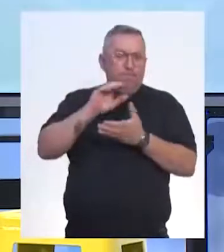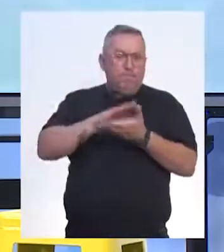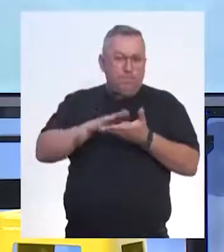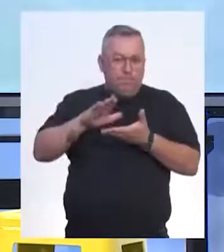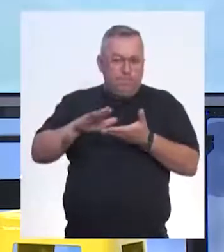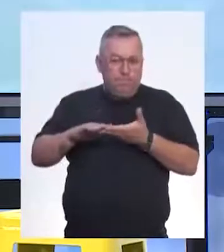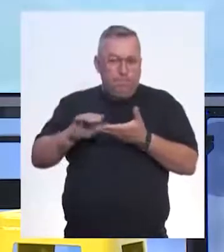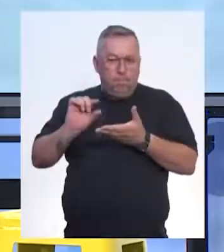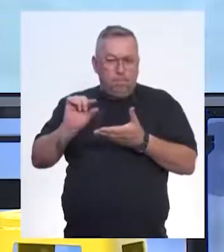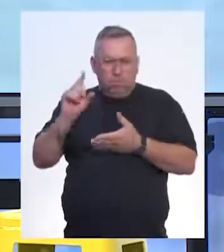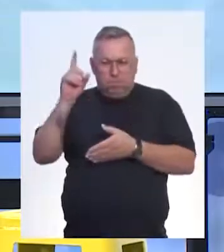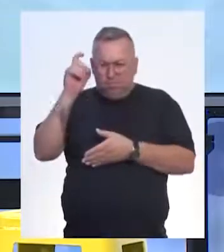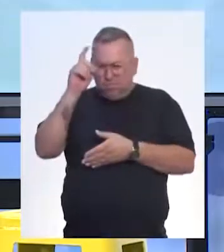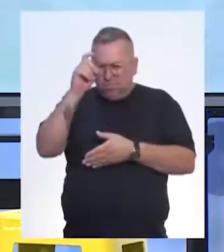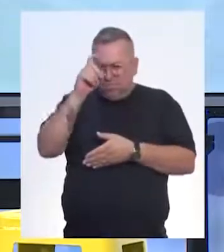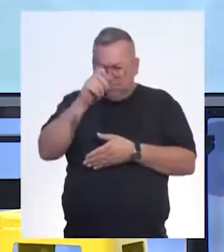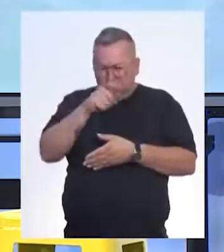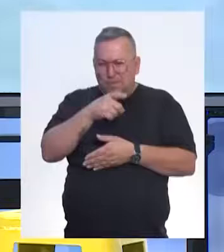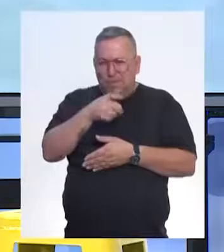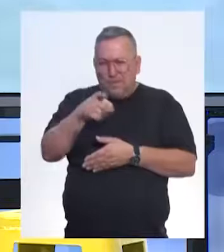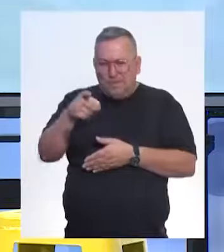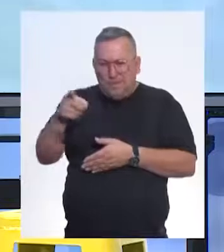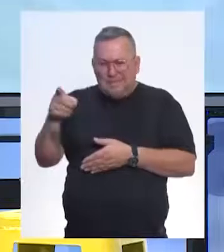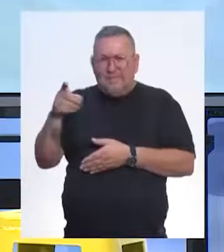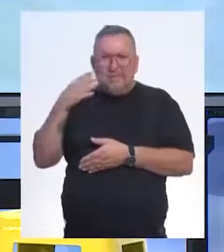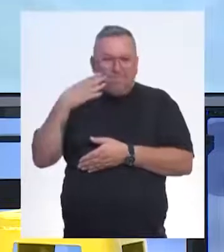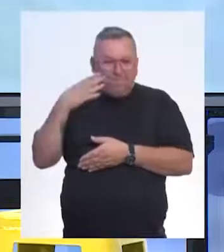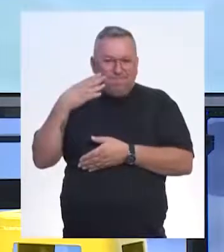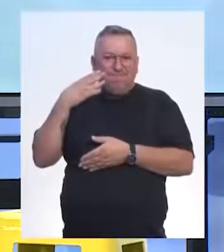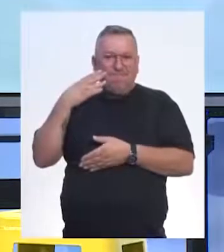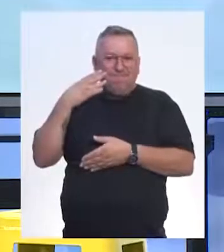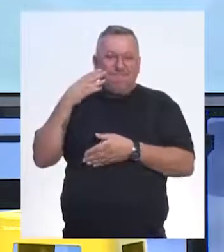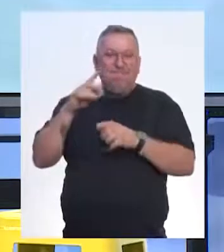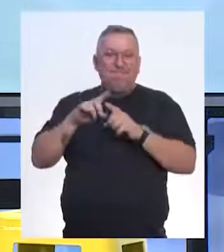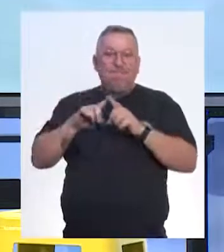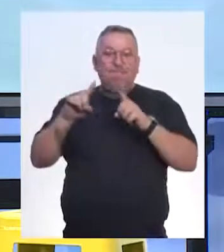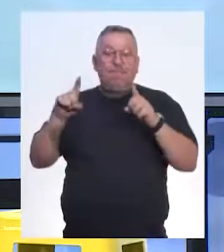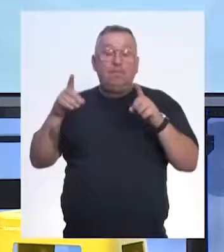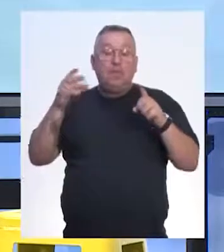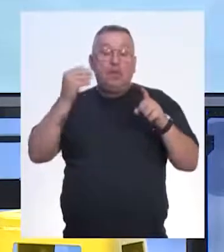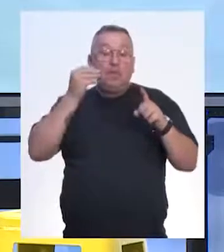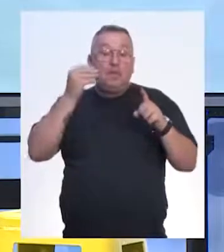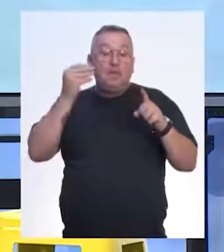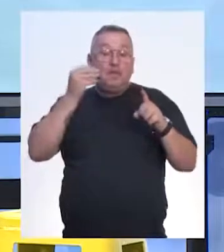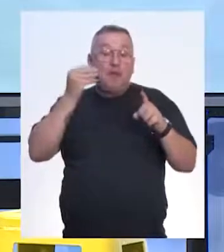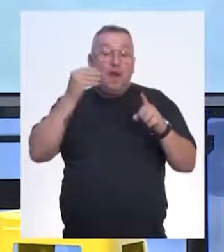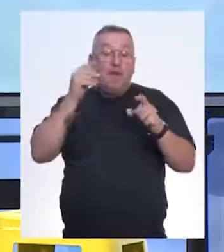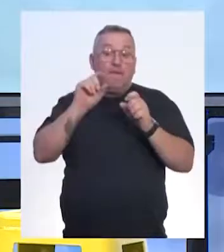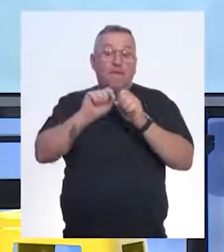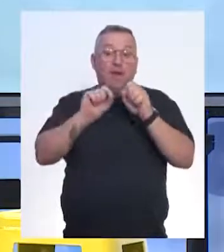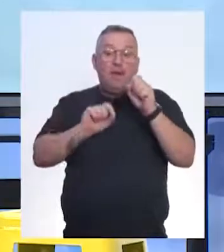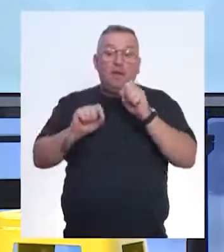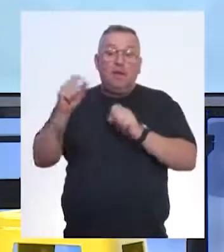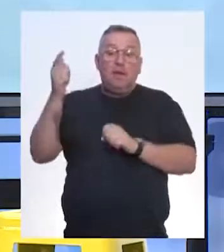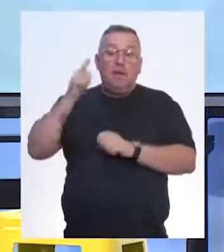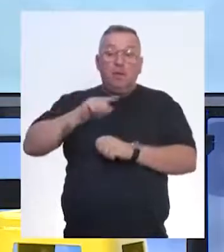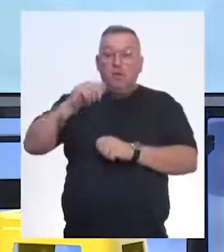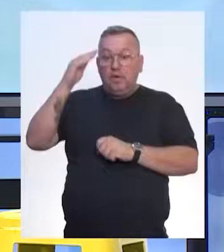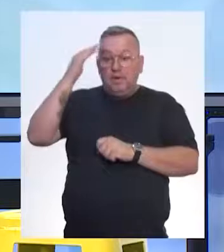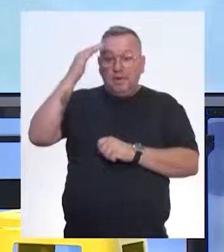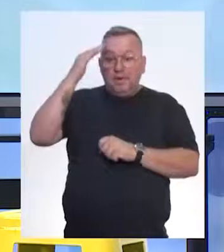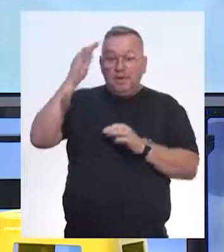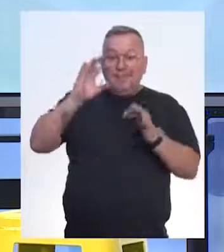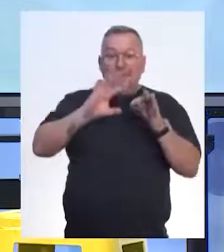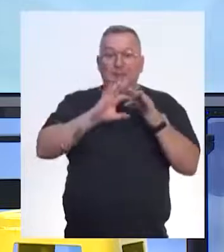ainda é um pouco complexo isso daí para vocês, correto? Vamos tentar compreender esse